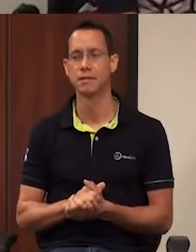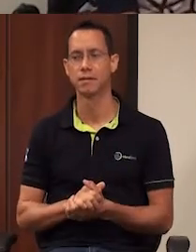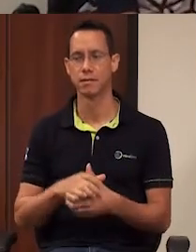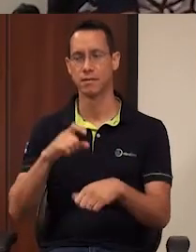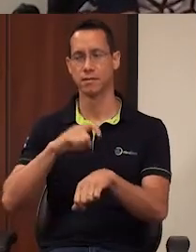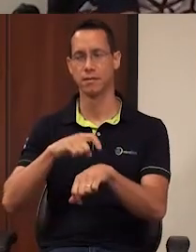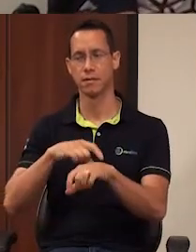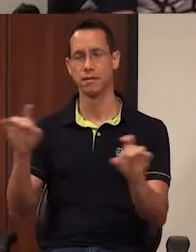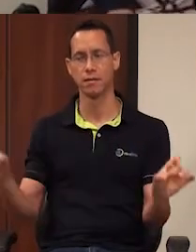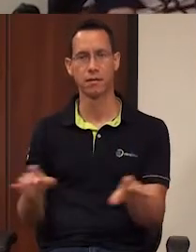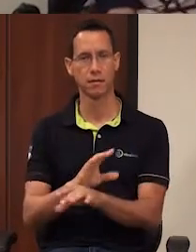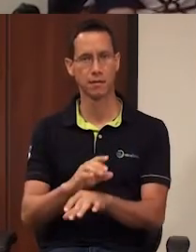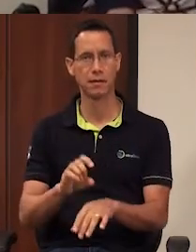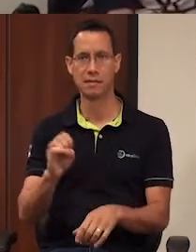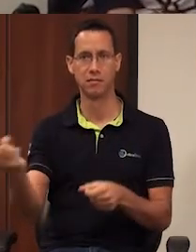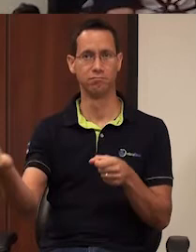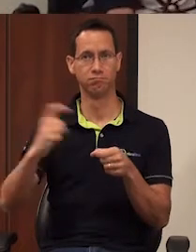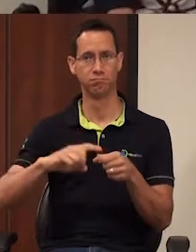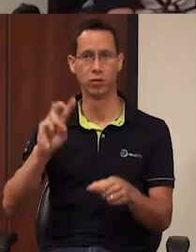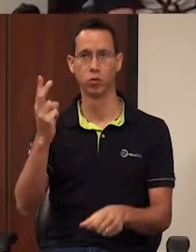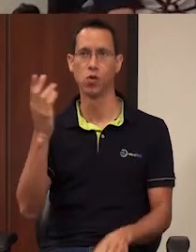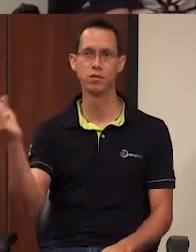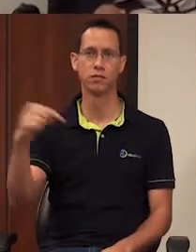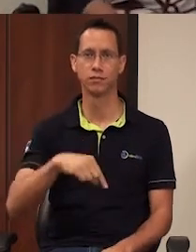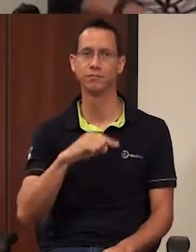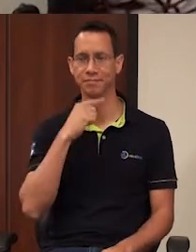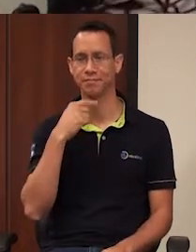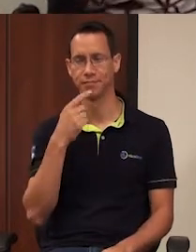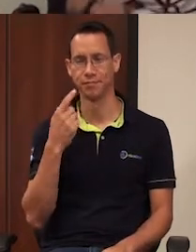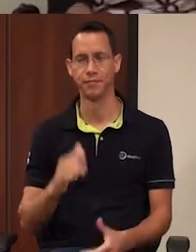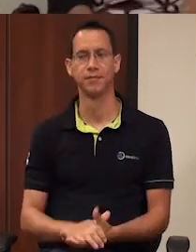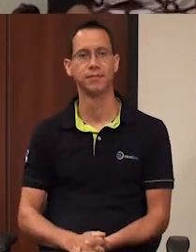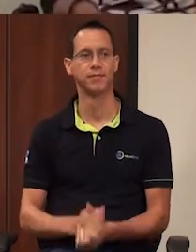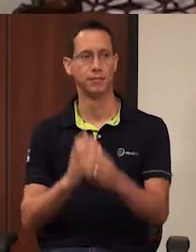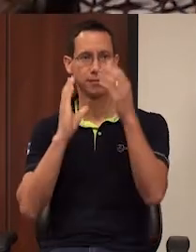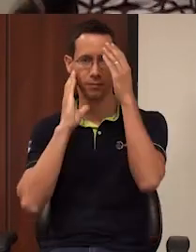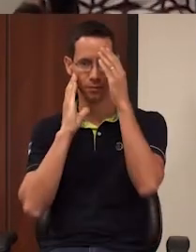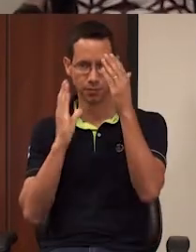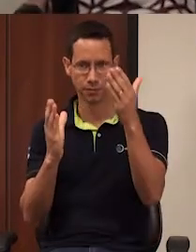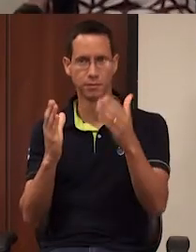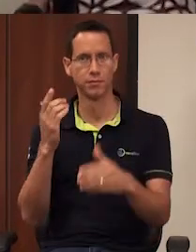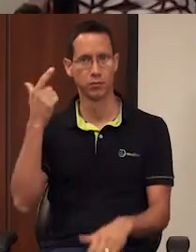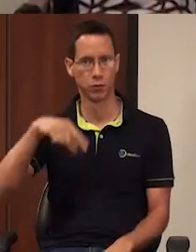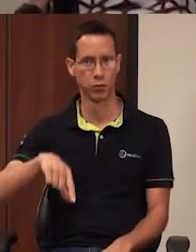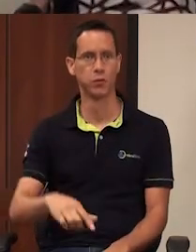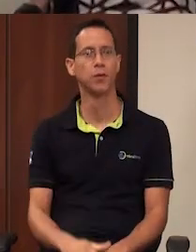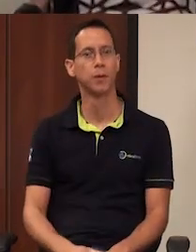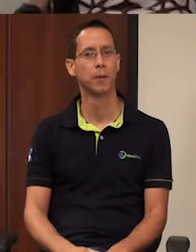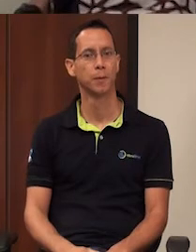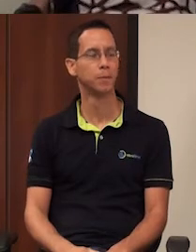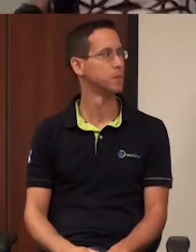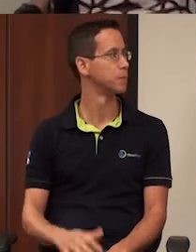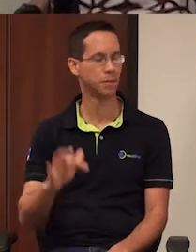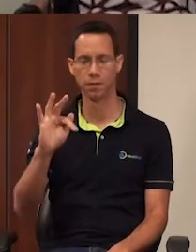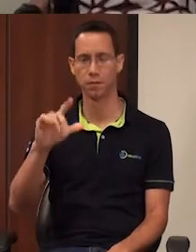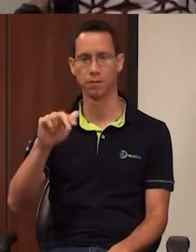terminar, porque senão nós não conseguimos voltar às 2 horas, né? Então, olha, eu quero agradecer mais uma vez